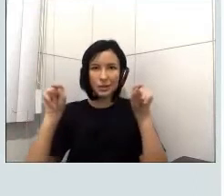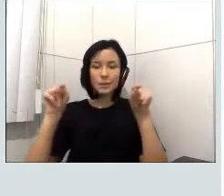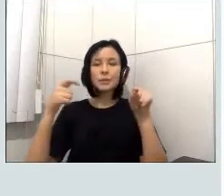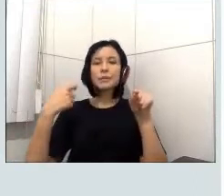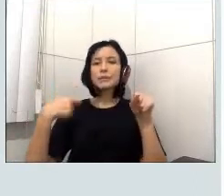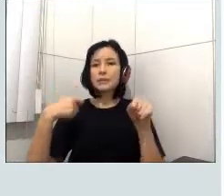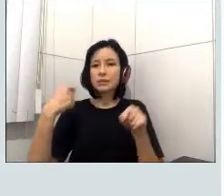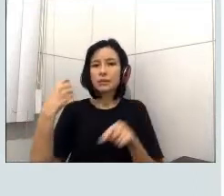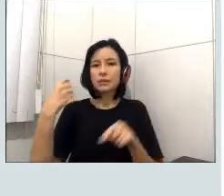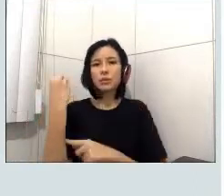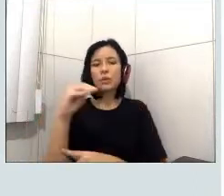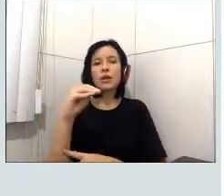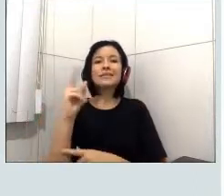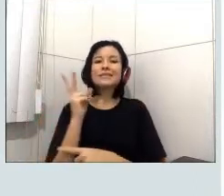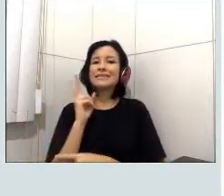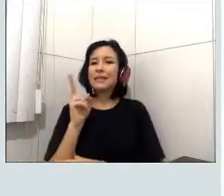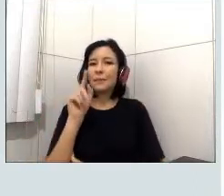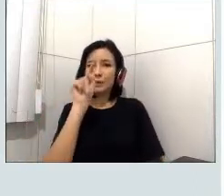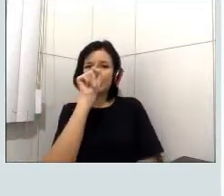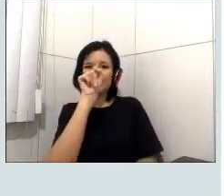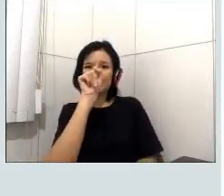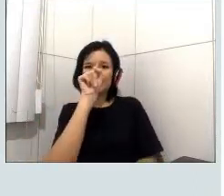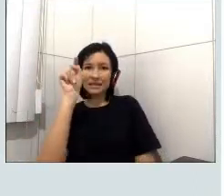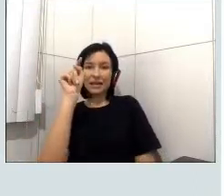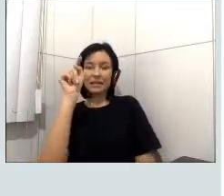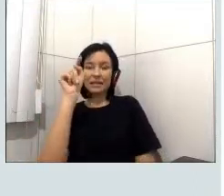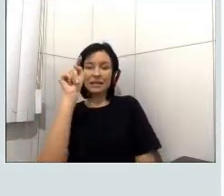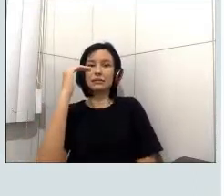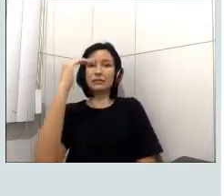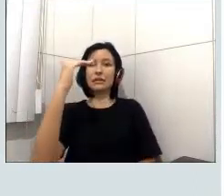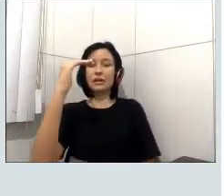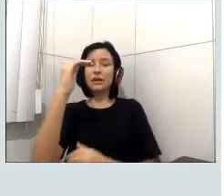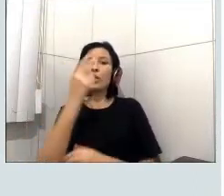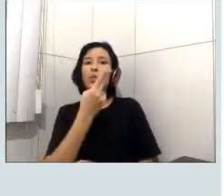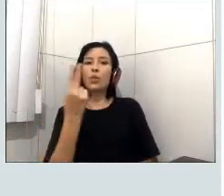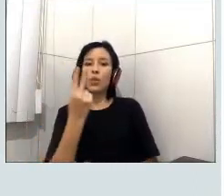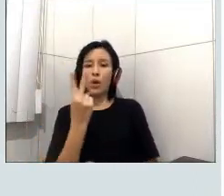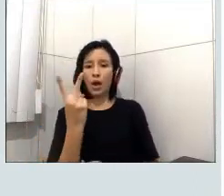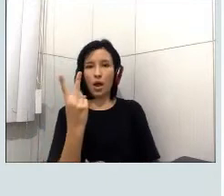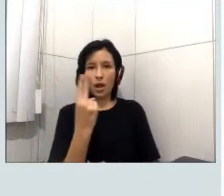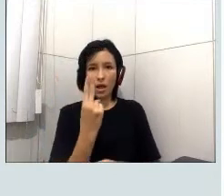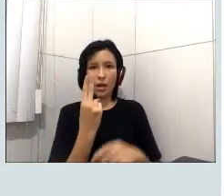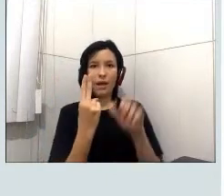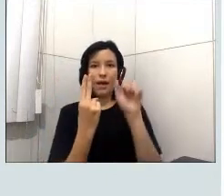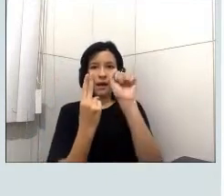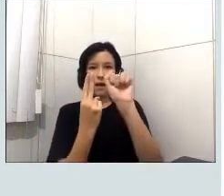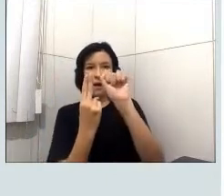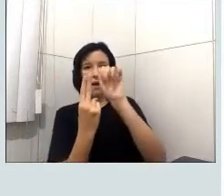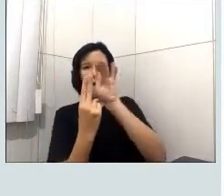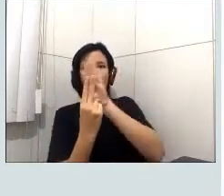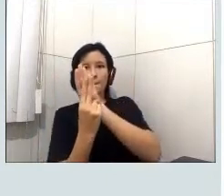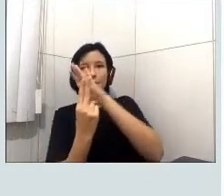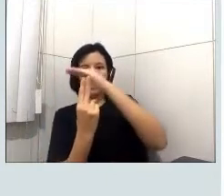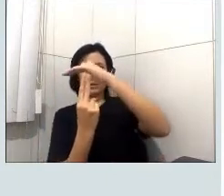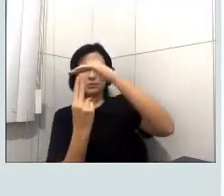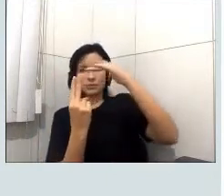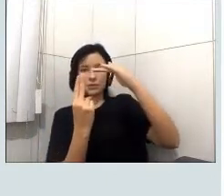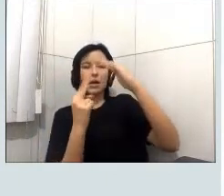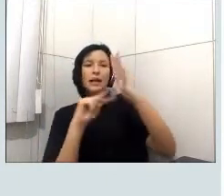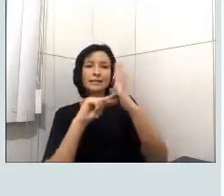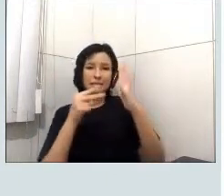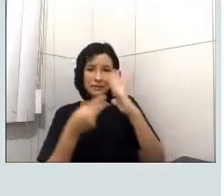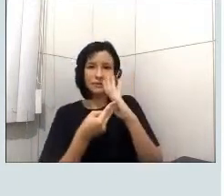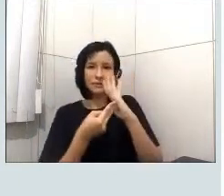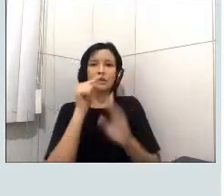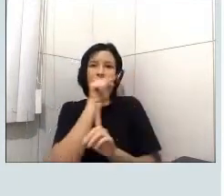o tracinho em cima das duas letras, para mostrar que isso é um segmento de reta, para indicar que é um